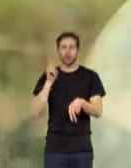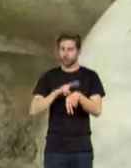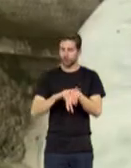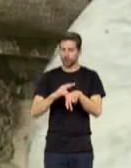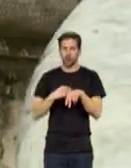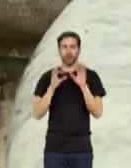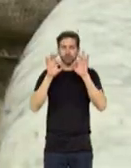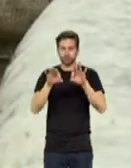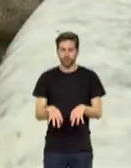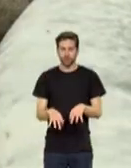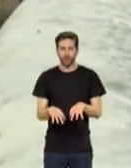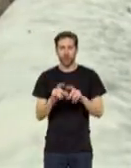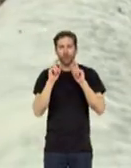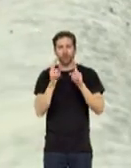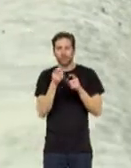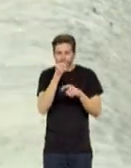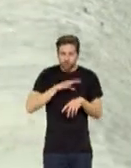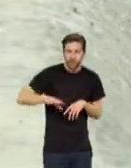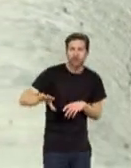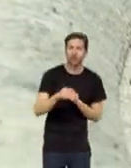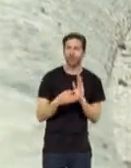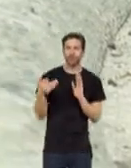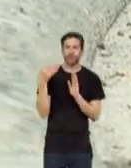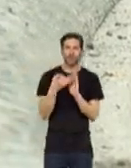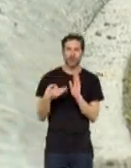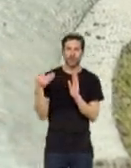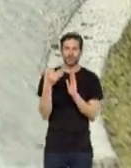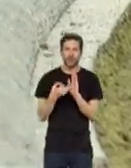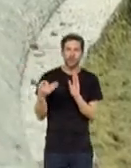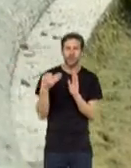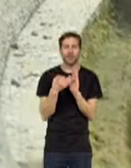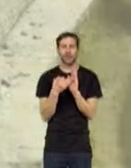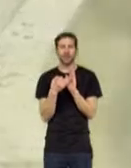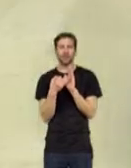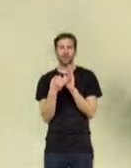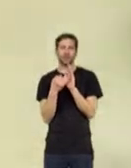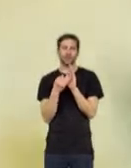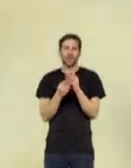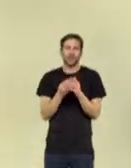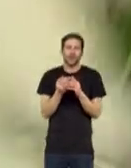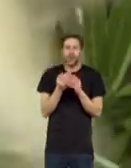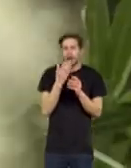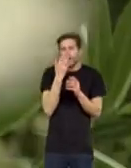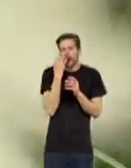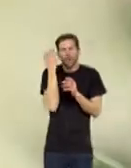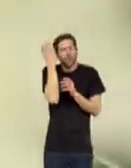é verdade que passei a revivê-lo de uma outra, digamos, de uma forma, sempre com muito